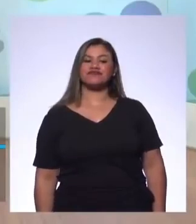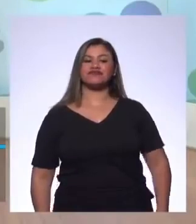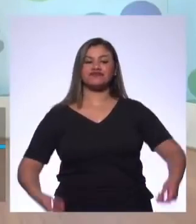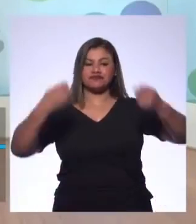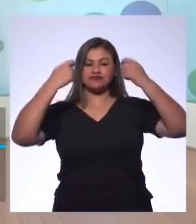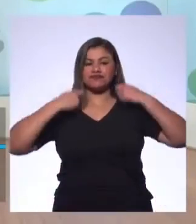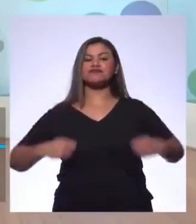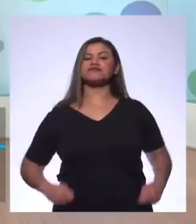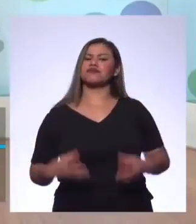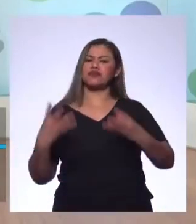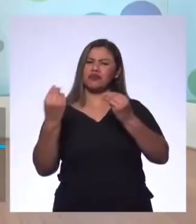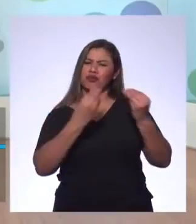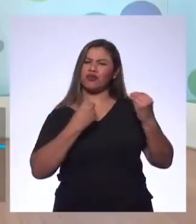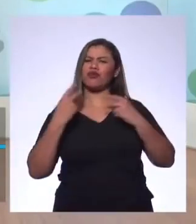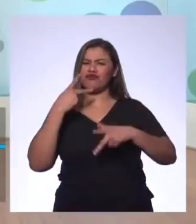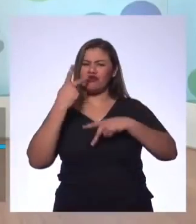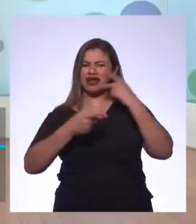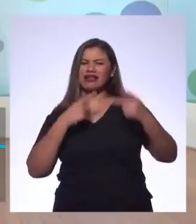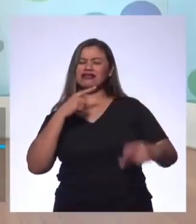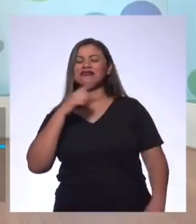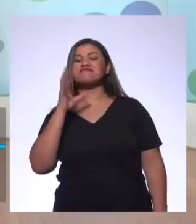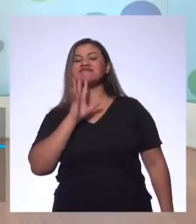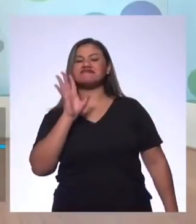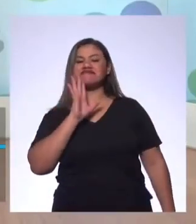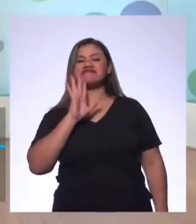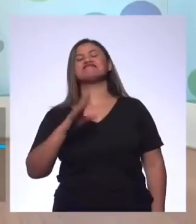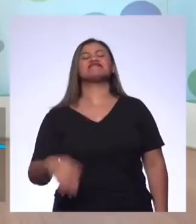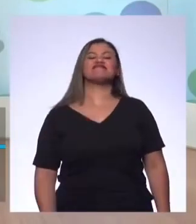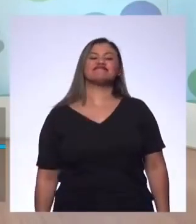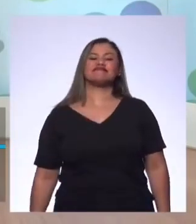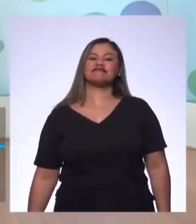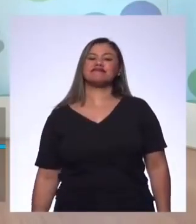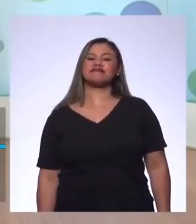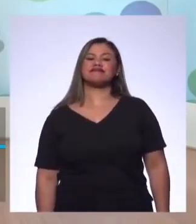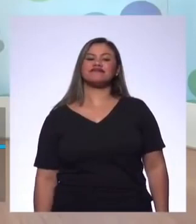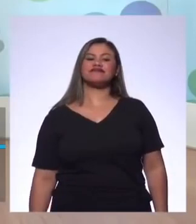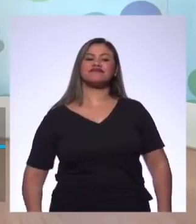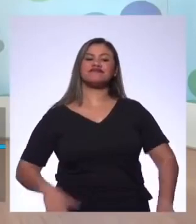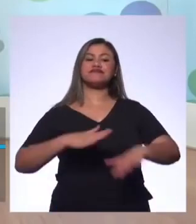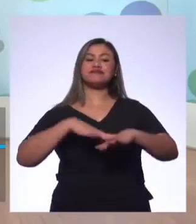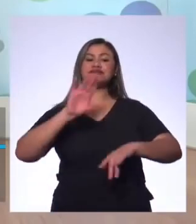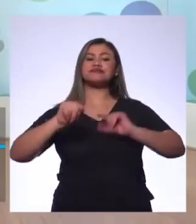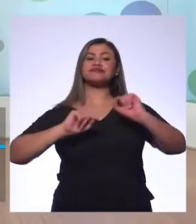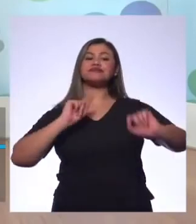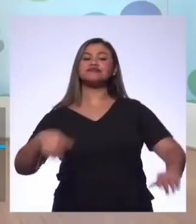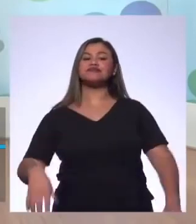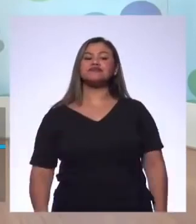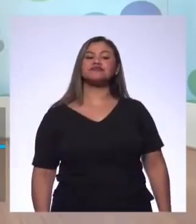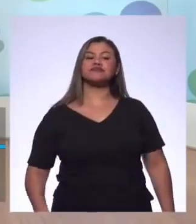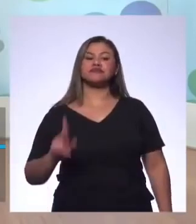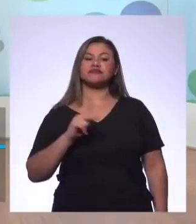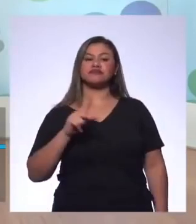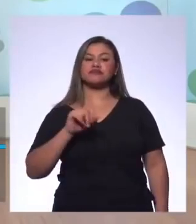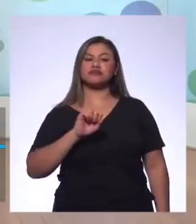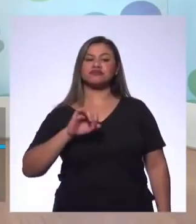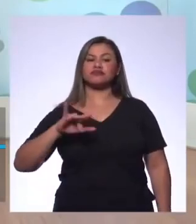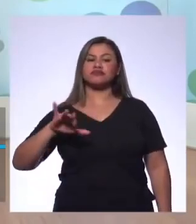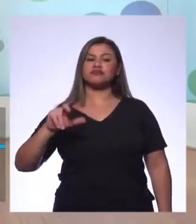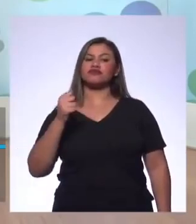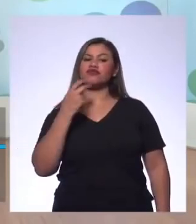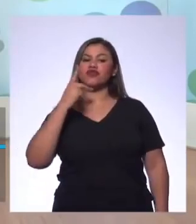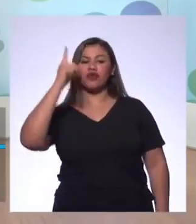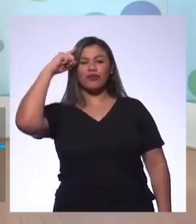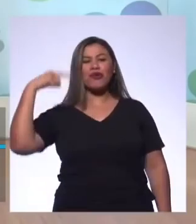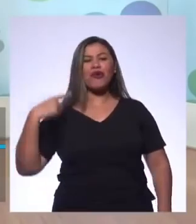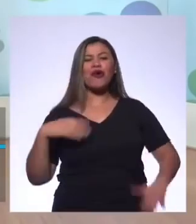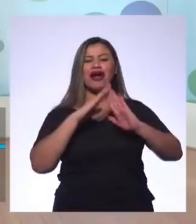Uniforme escolar, bastante estão falando uniforme escolar, achei legal isso, hein? Que mais? A professora Silvia colocou, Mônica, fala o